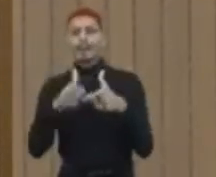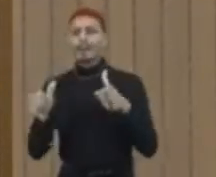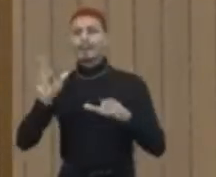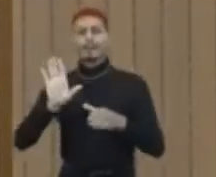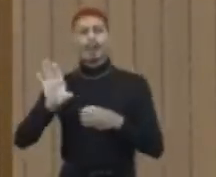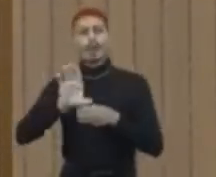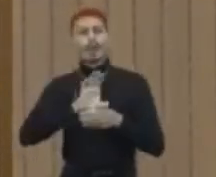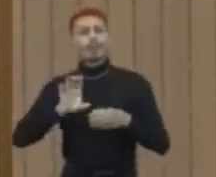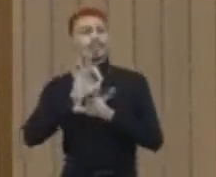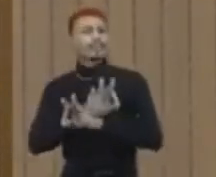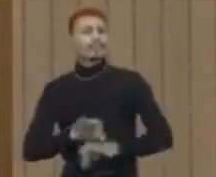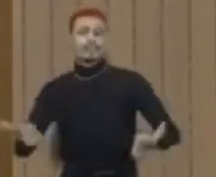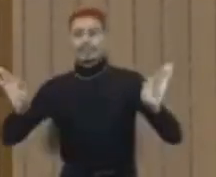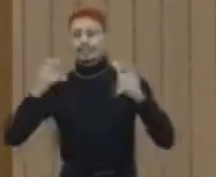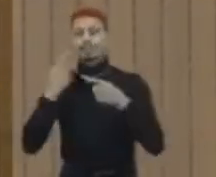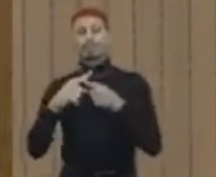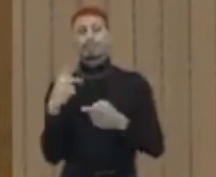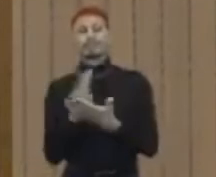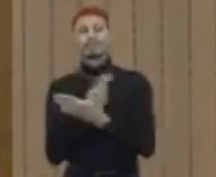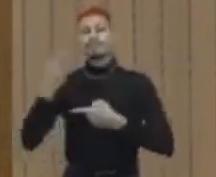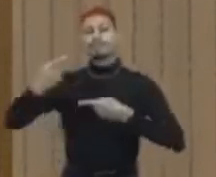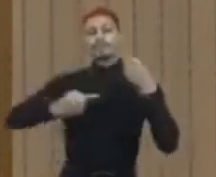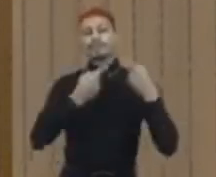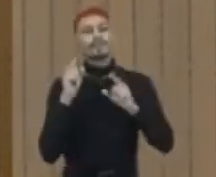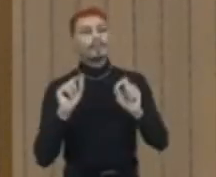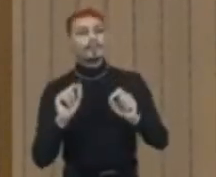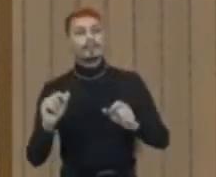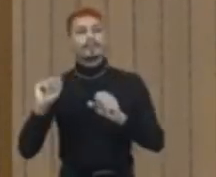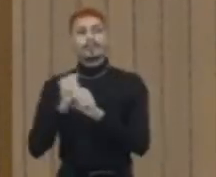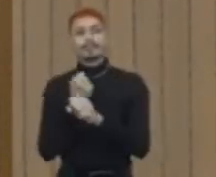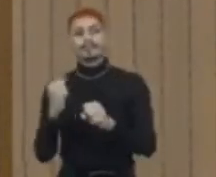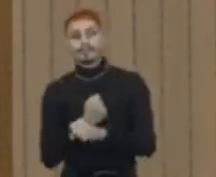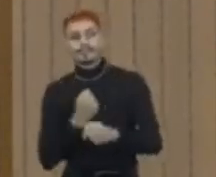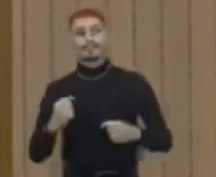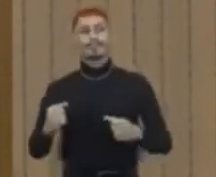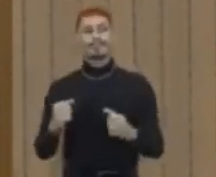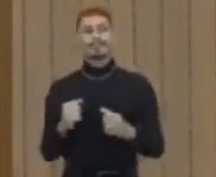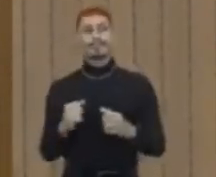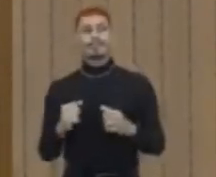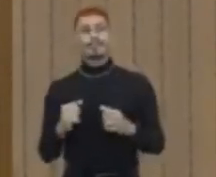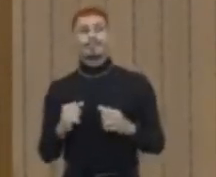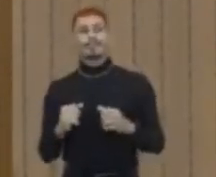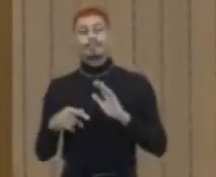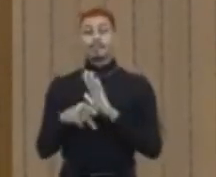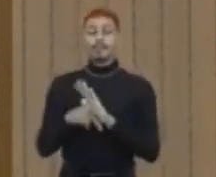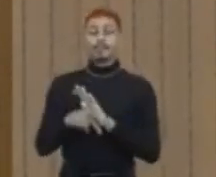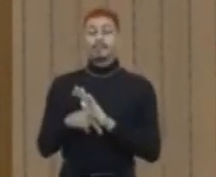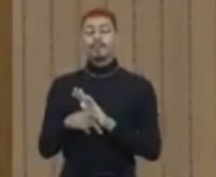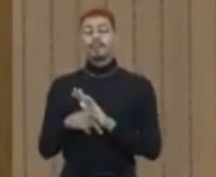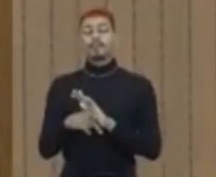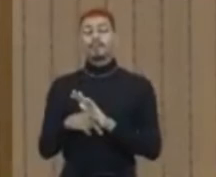para discutir questões muito complexas, como a reestruturação, por exemplo, da função do Ministério